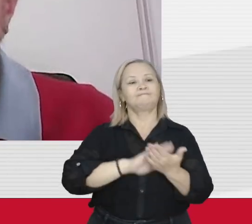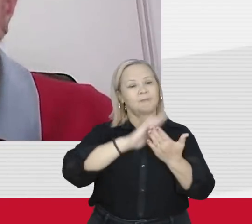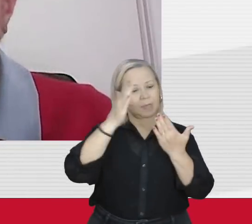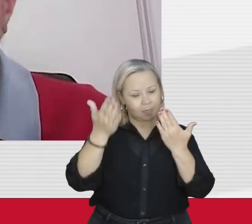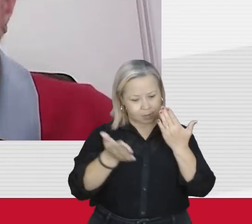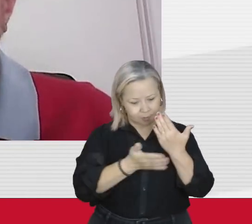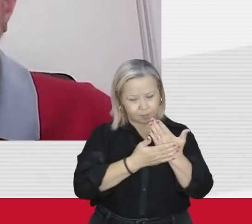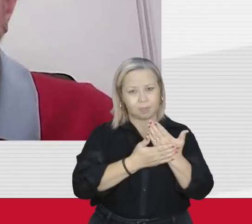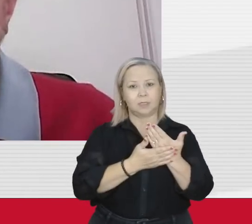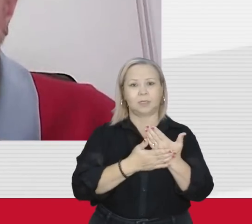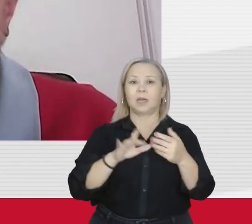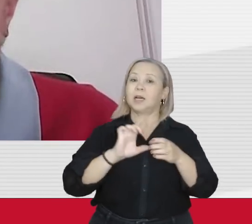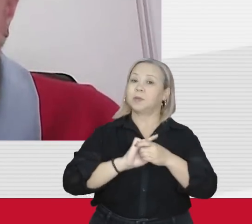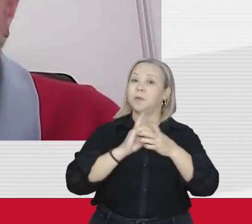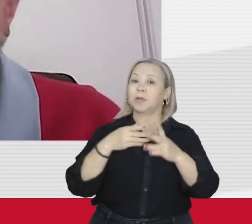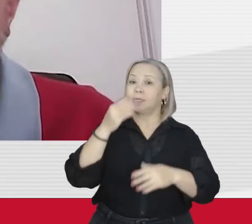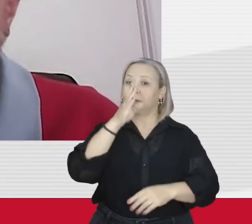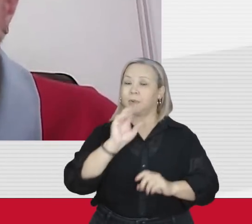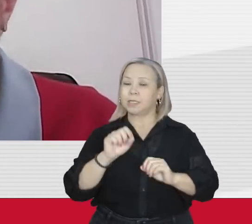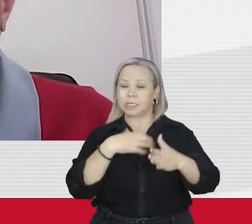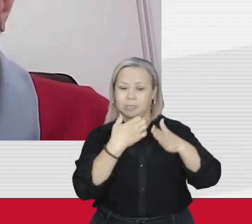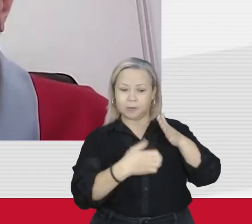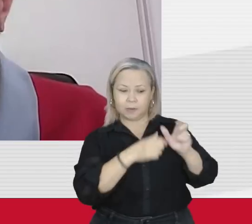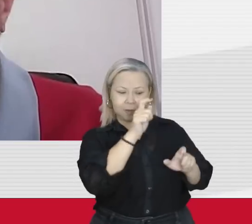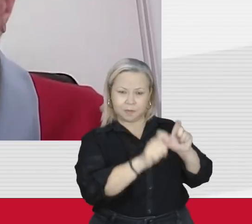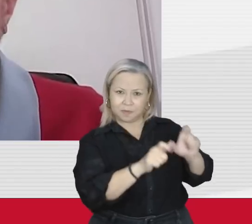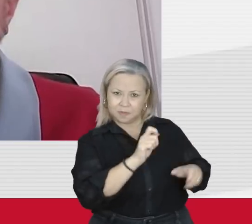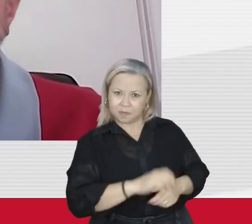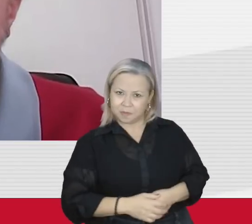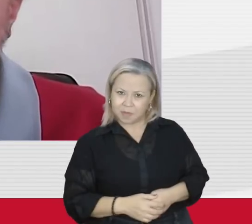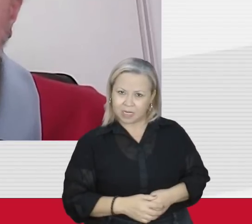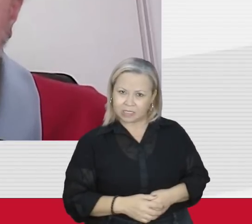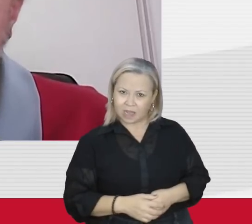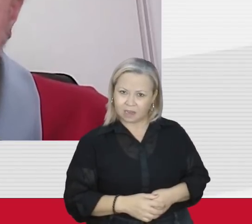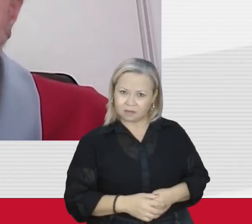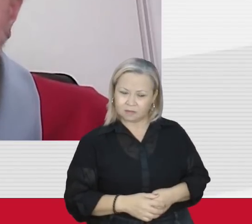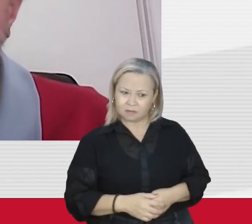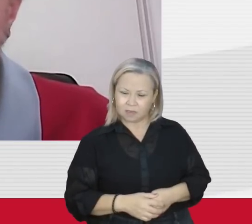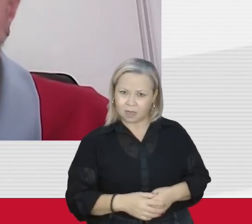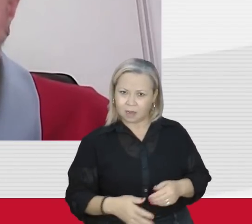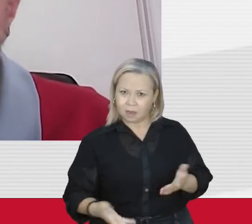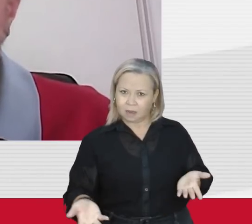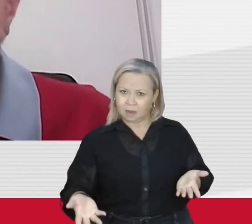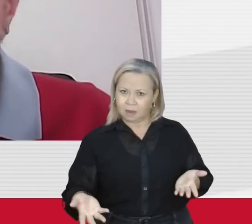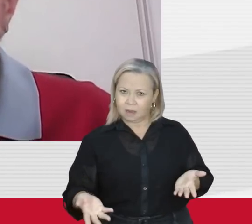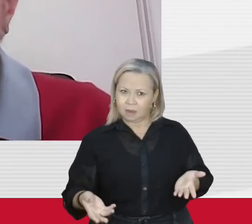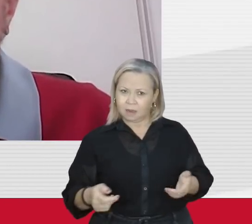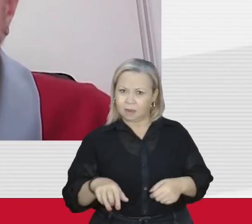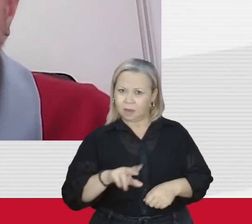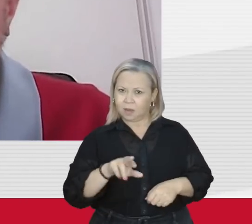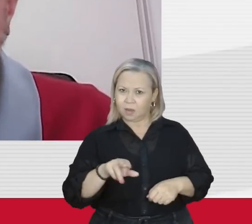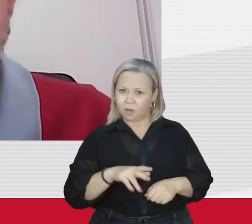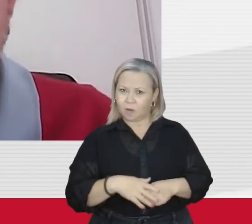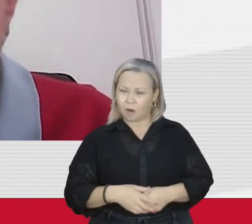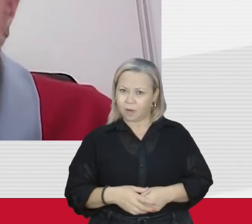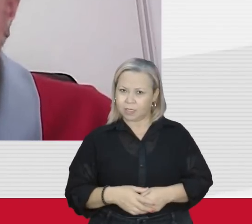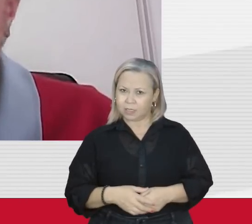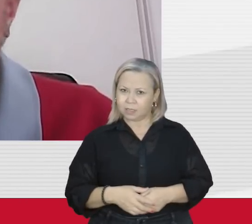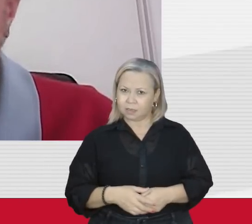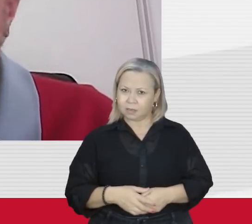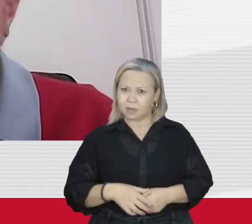democracia brasileira, que empresários picaretas como esse Luciano Hang seja alçado